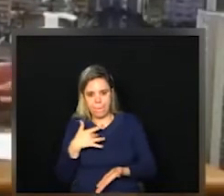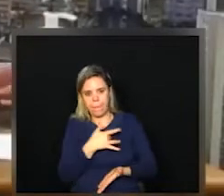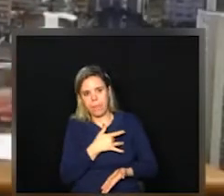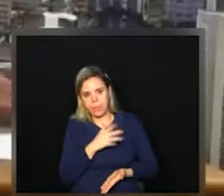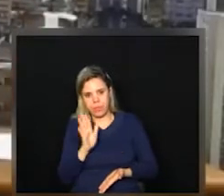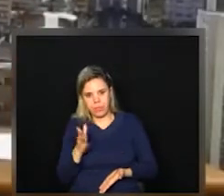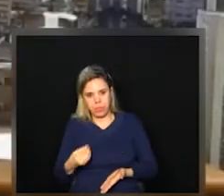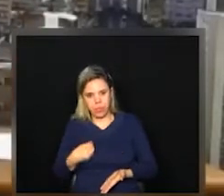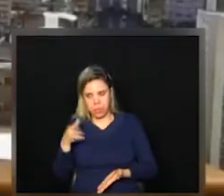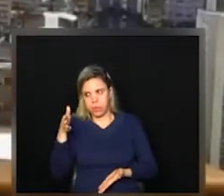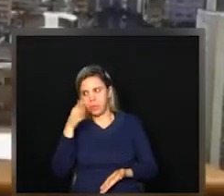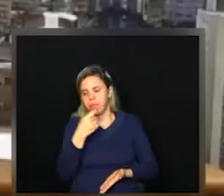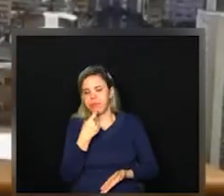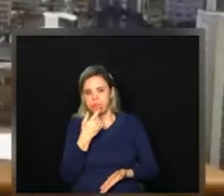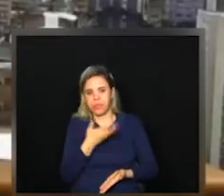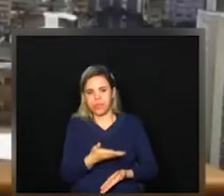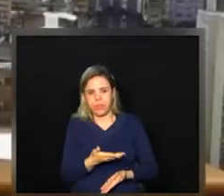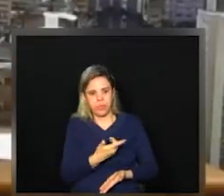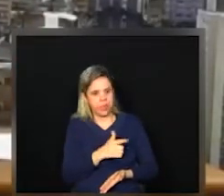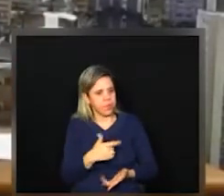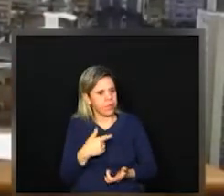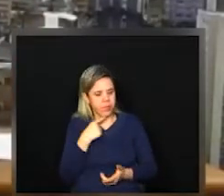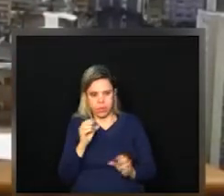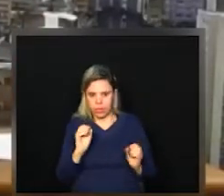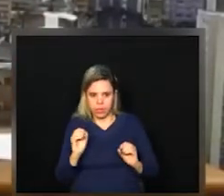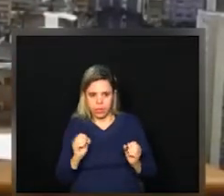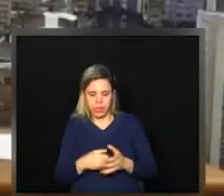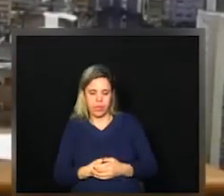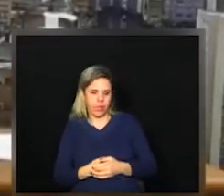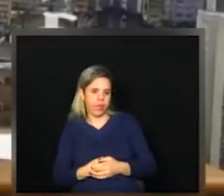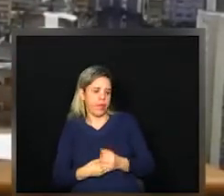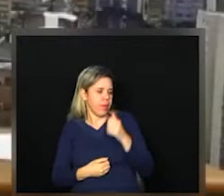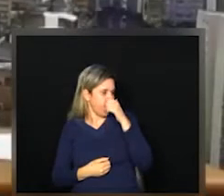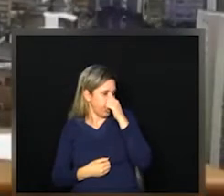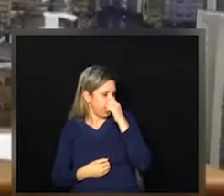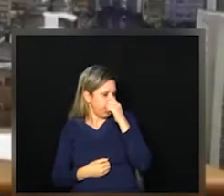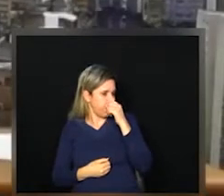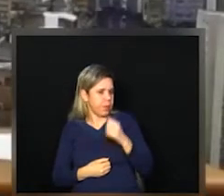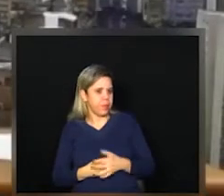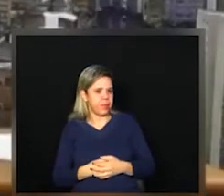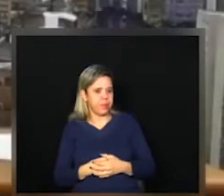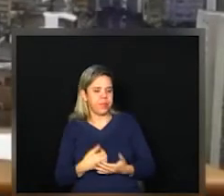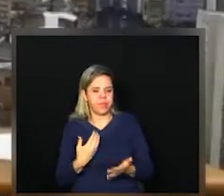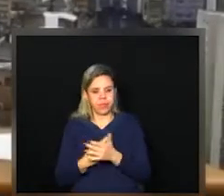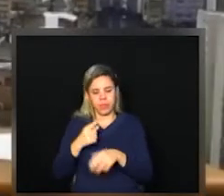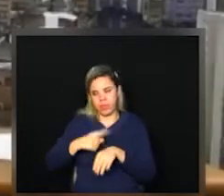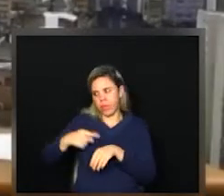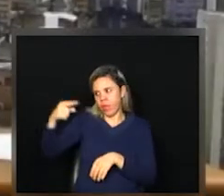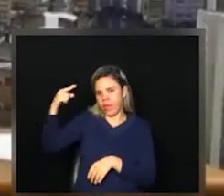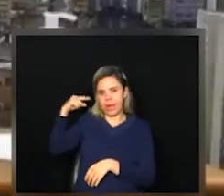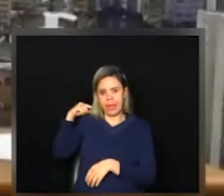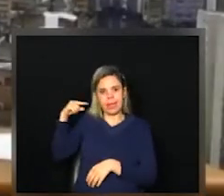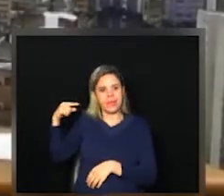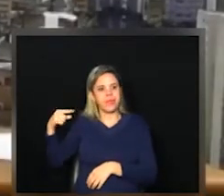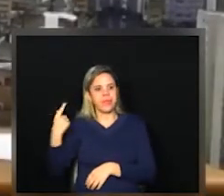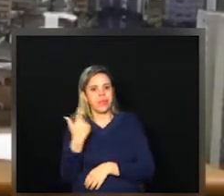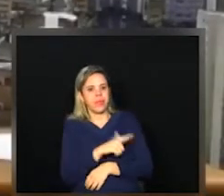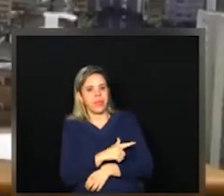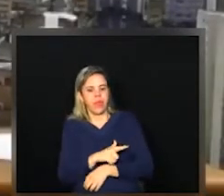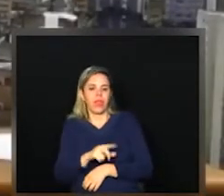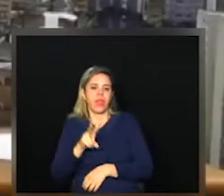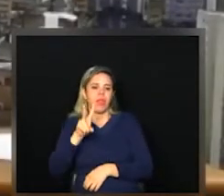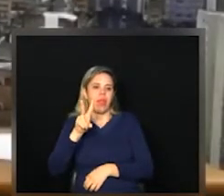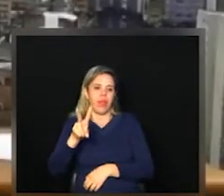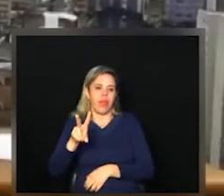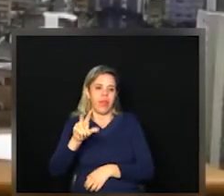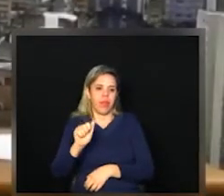já está circulando em Campinas. Nós não temos dúvida nenhuma. Até um tempo atrás, na